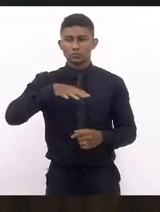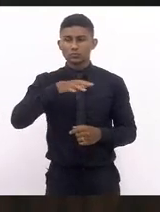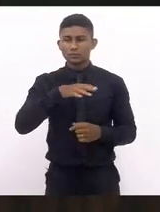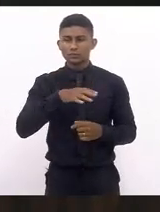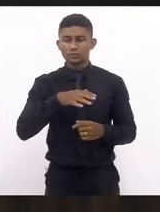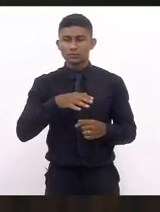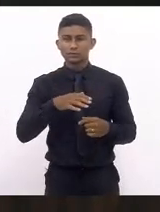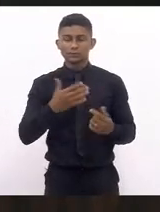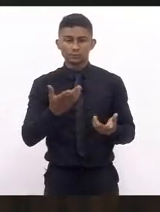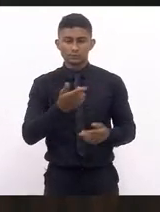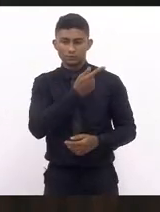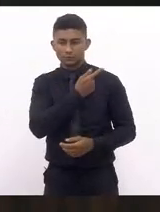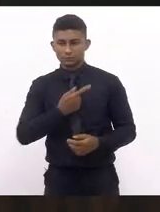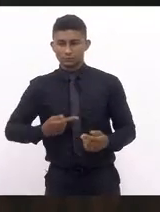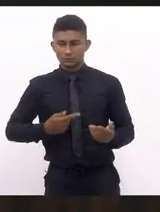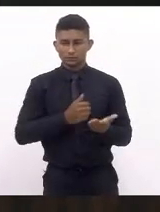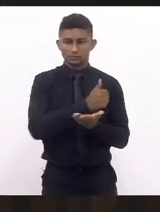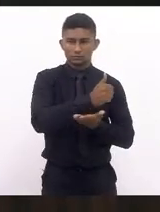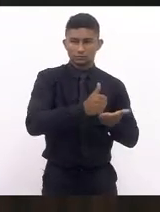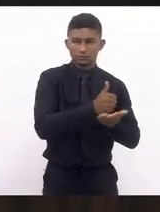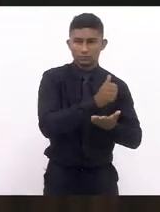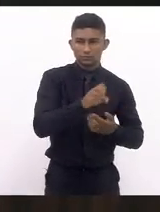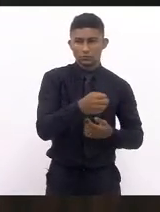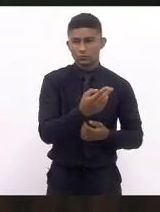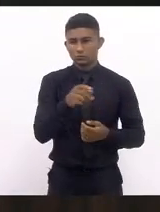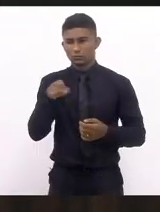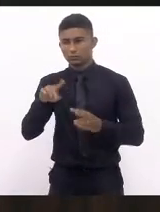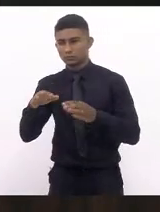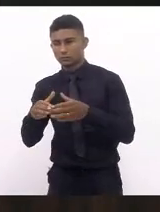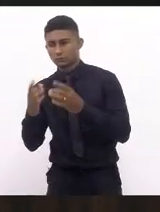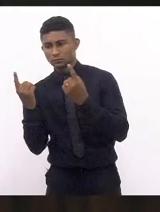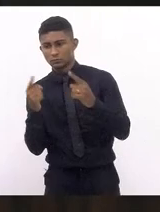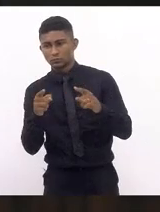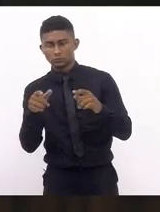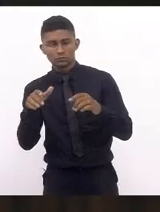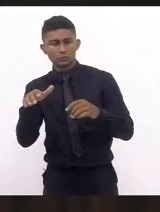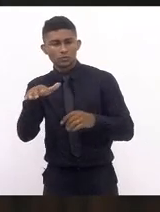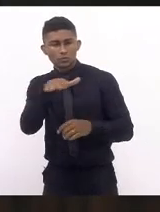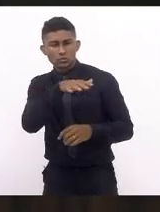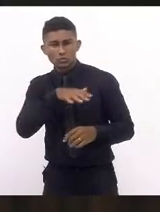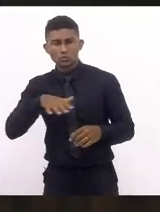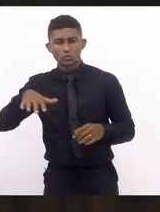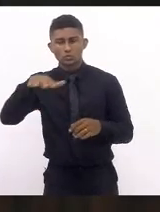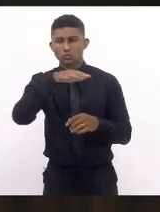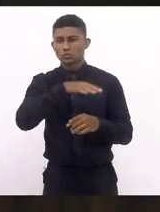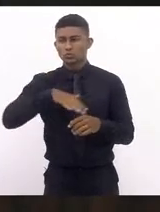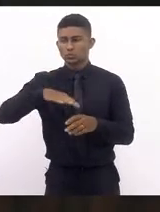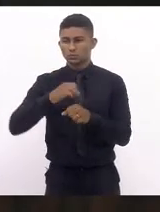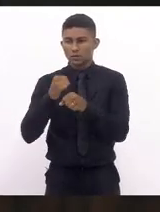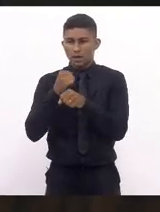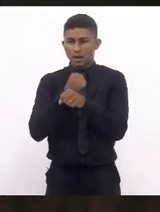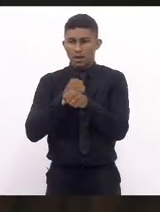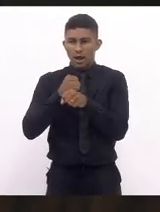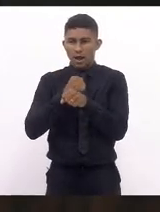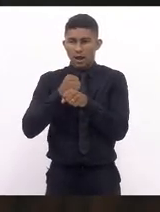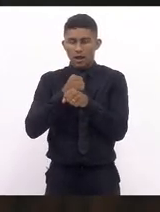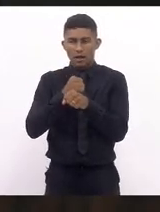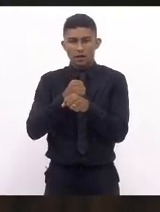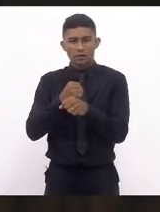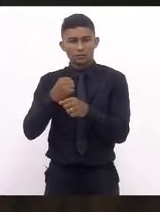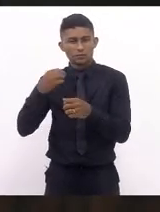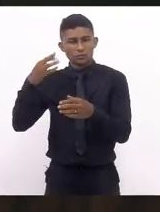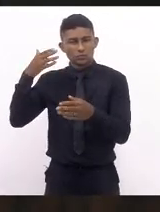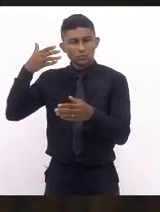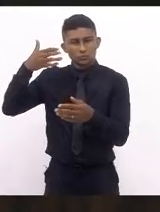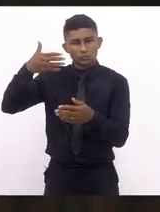o rapaz o governo a oposição que fez com que os últimos anos no CS quem é